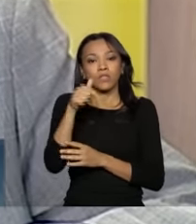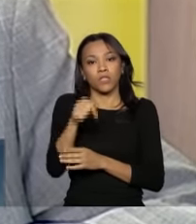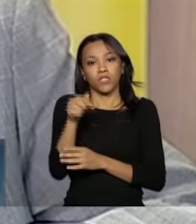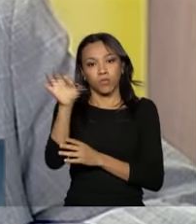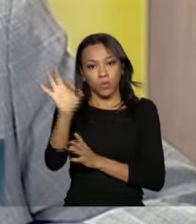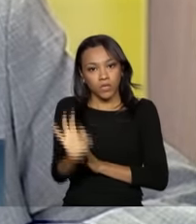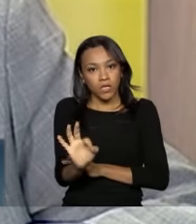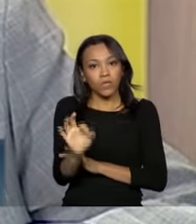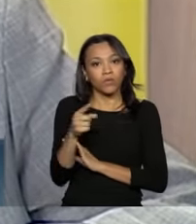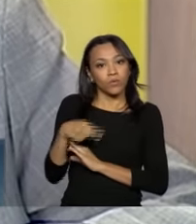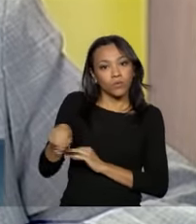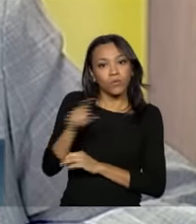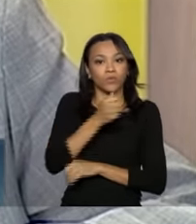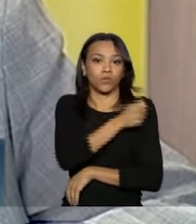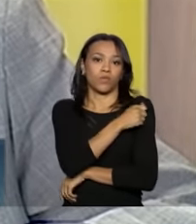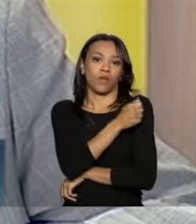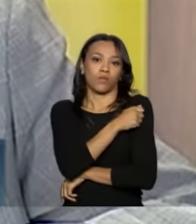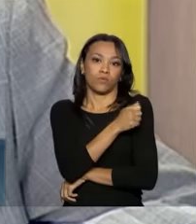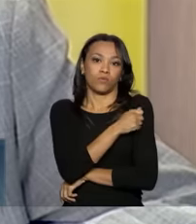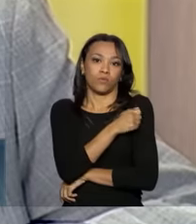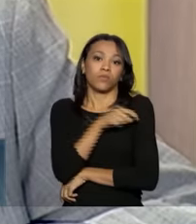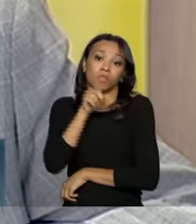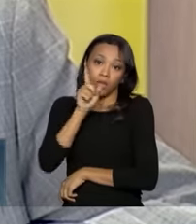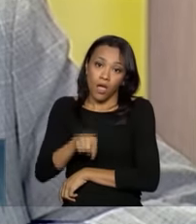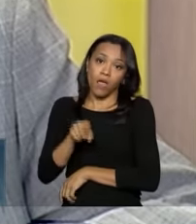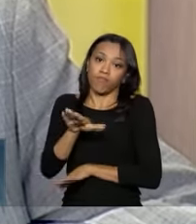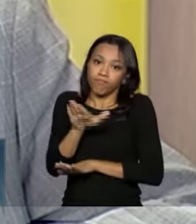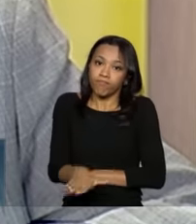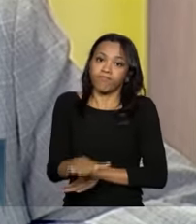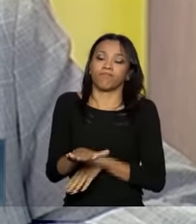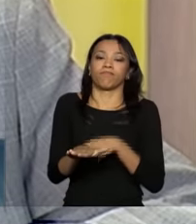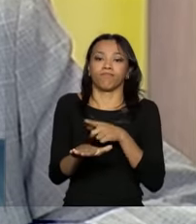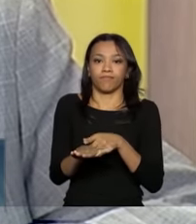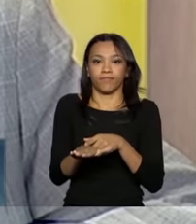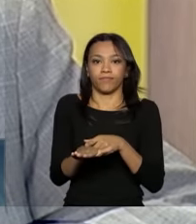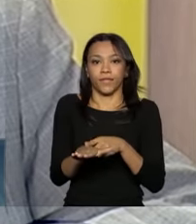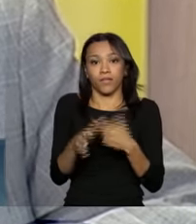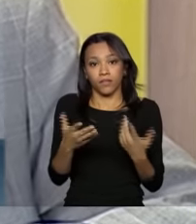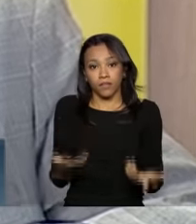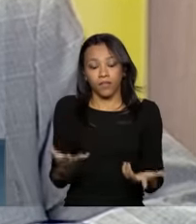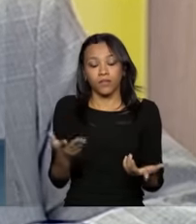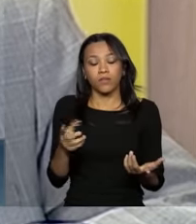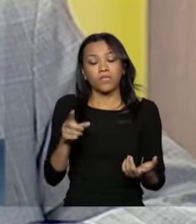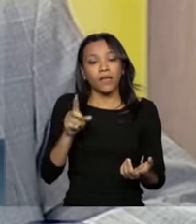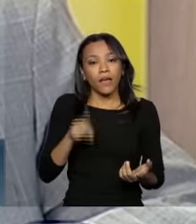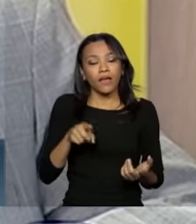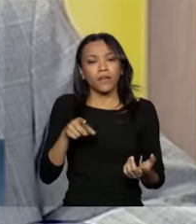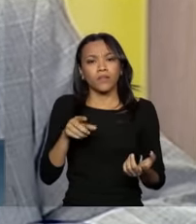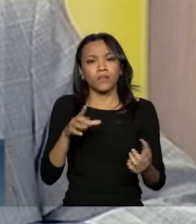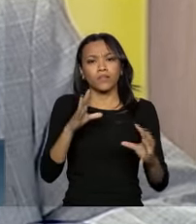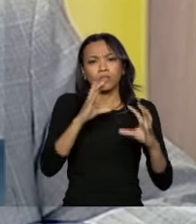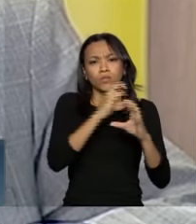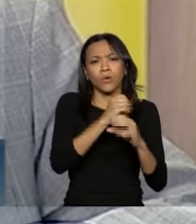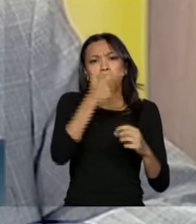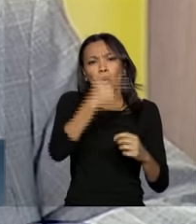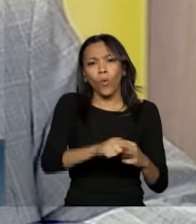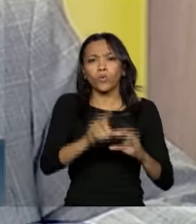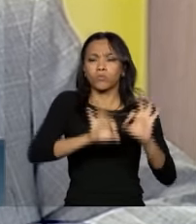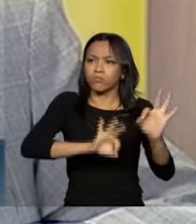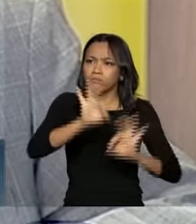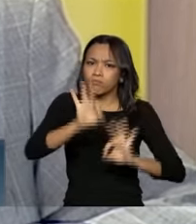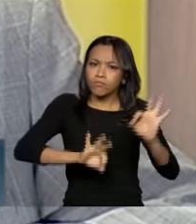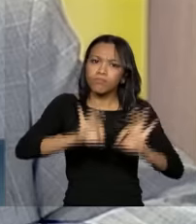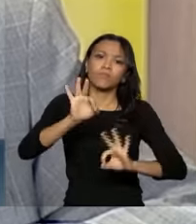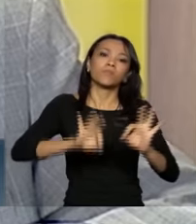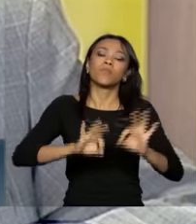68,7% dos alunos que são da região. Então, a possibilidade, somando-se à instalação de um programa